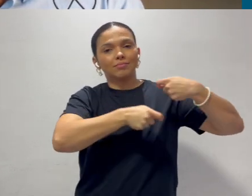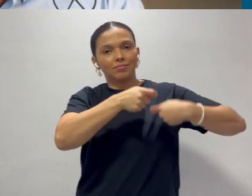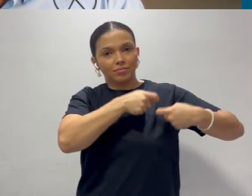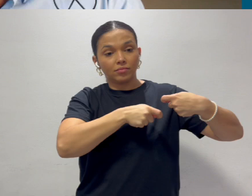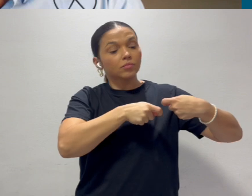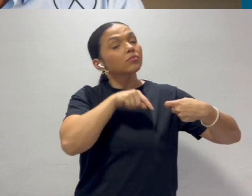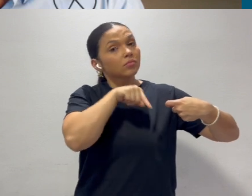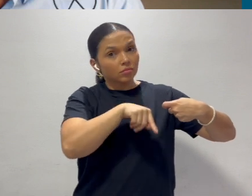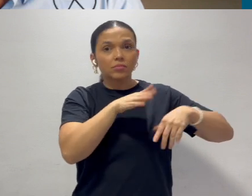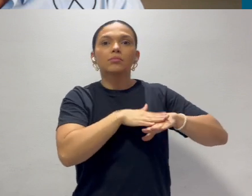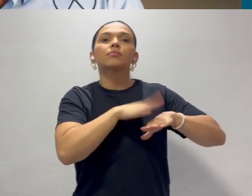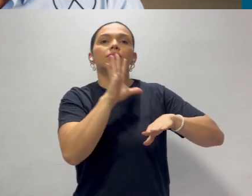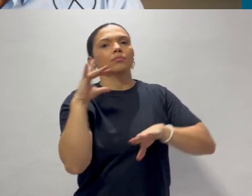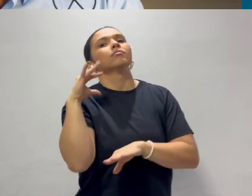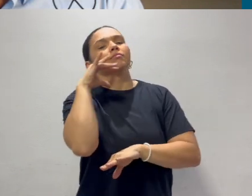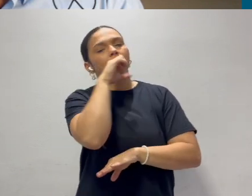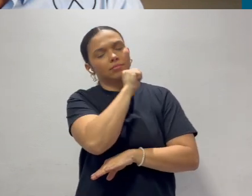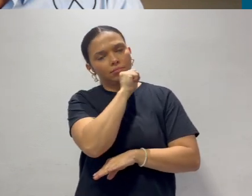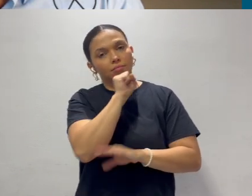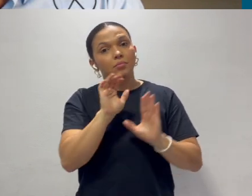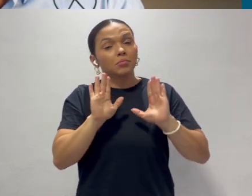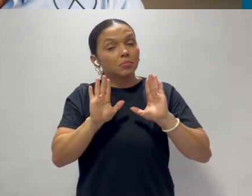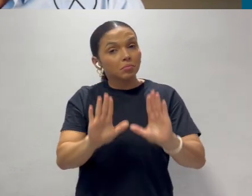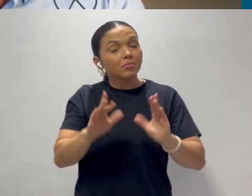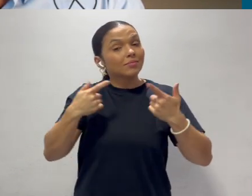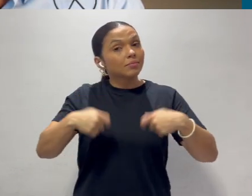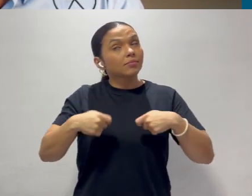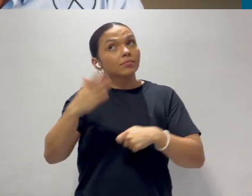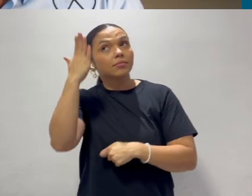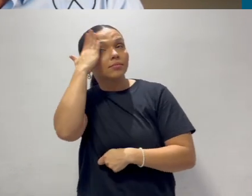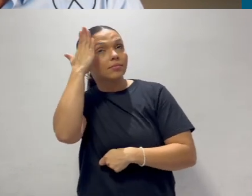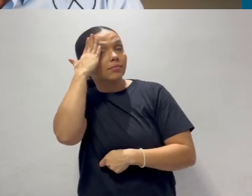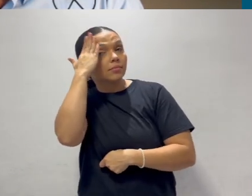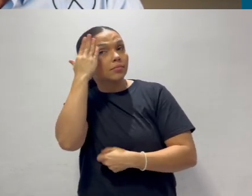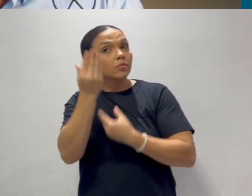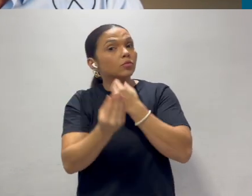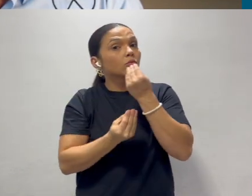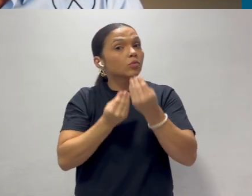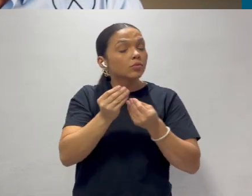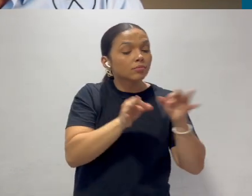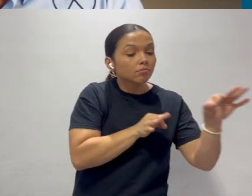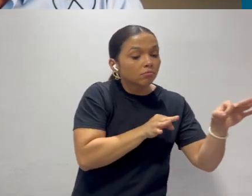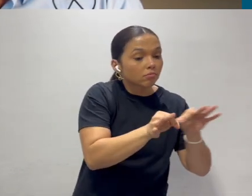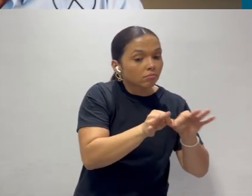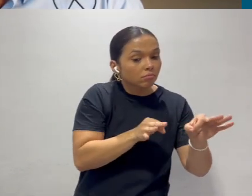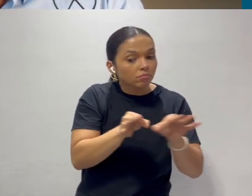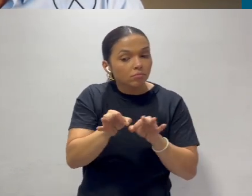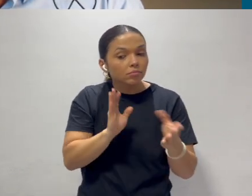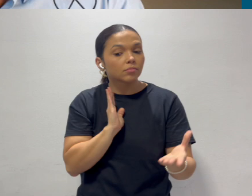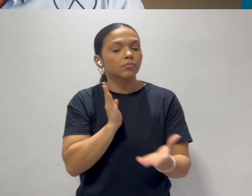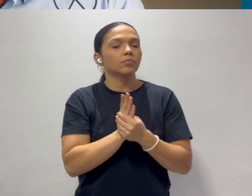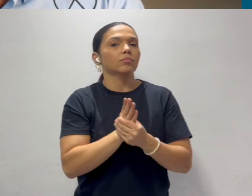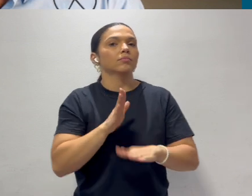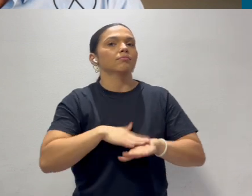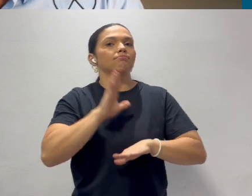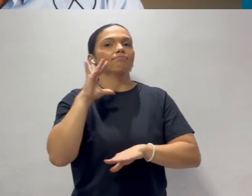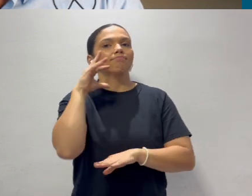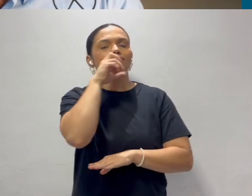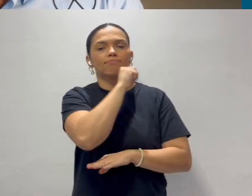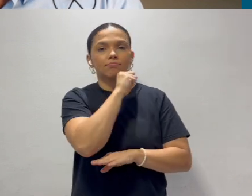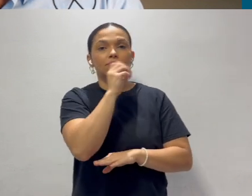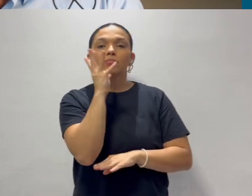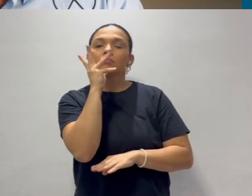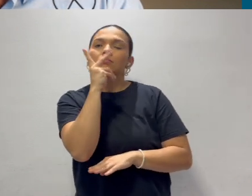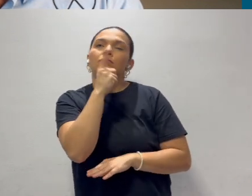E o administrativo sai muito mais rápido. Só que você precisa saber como é que você vai conduzir para que o seu caso saia mais